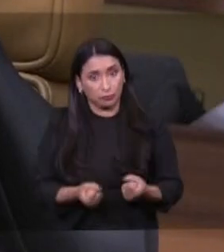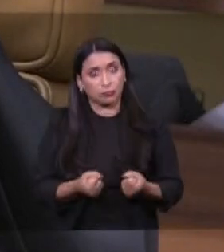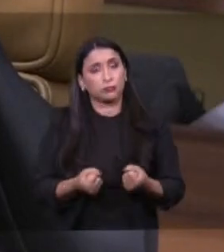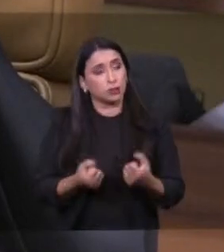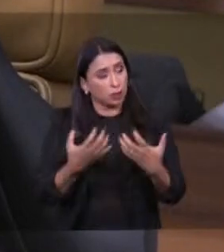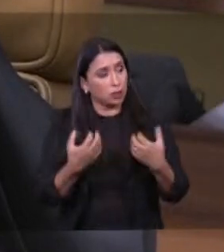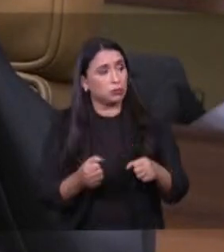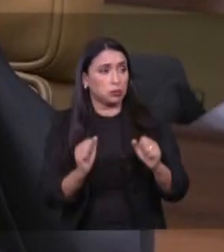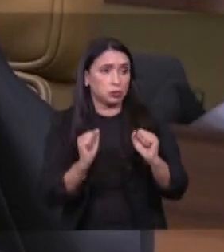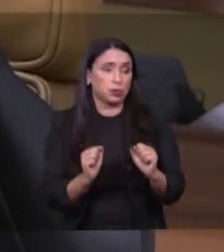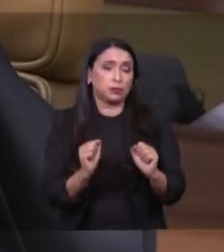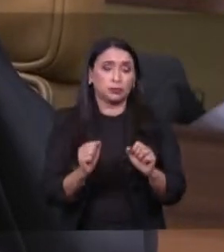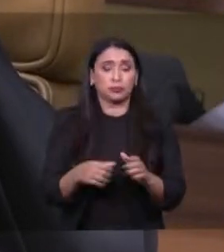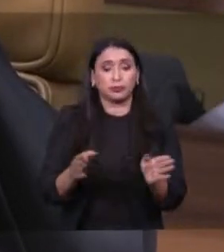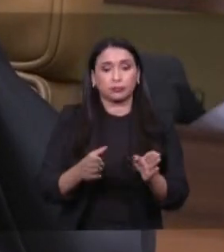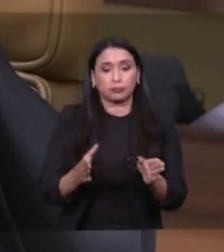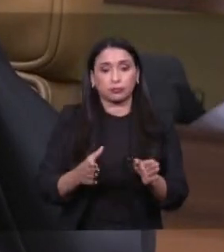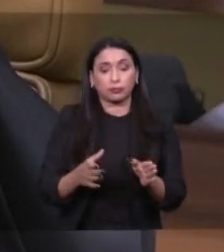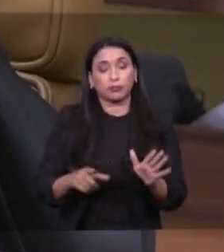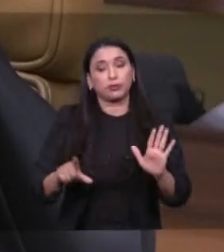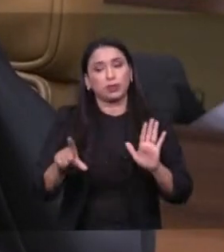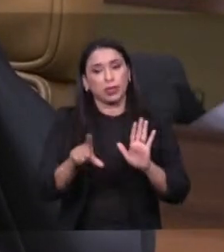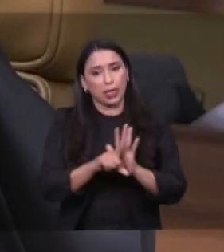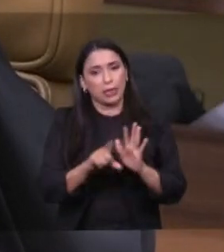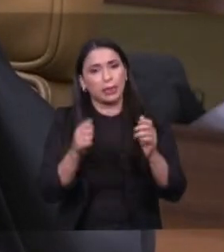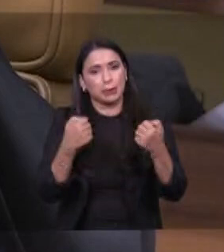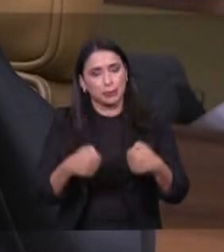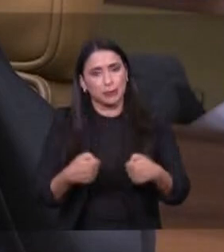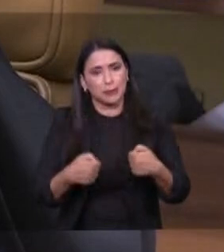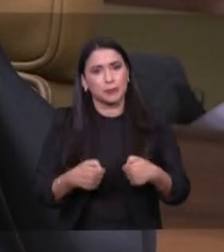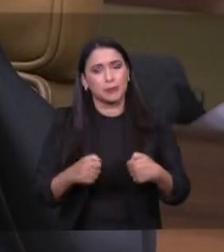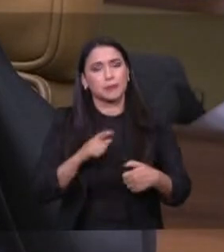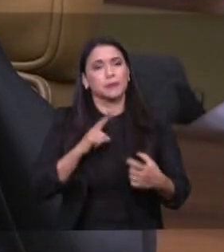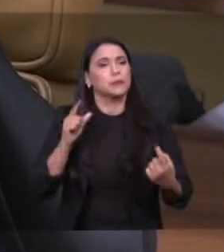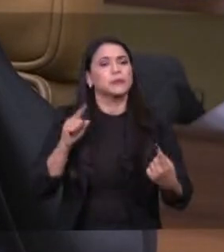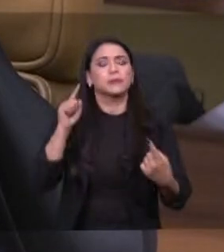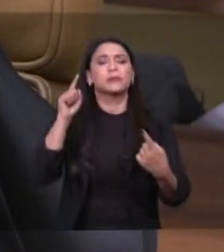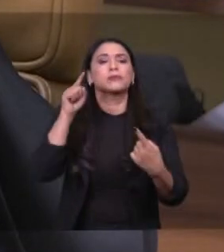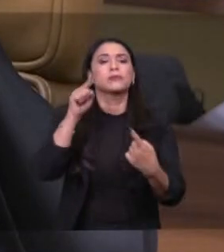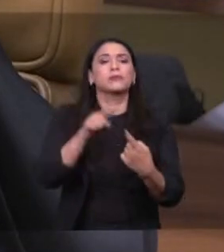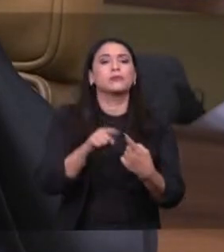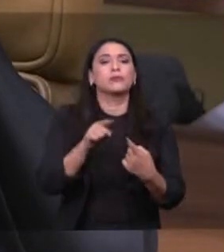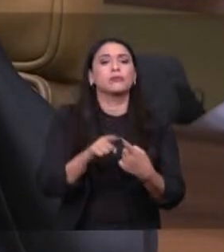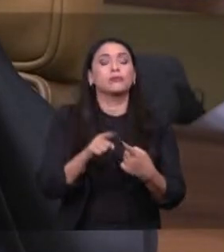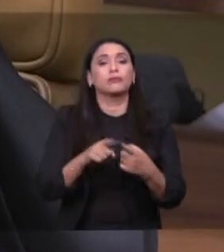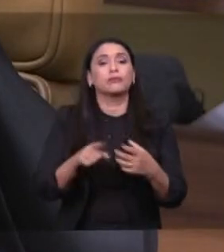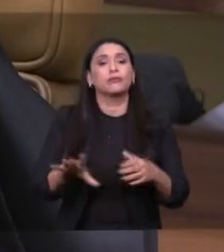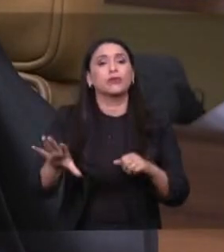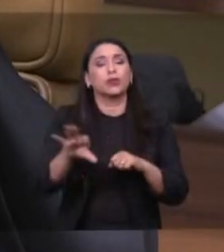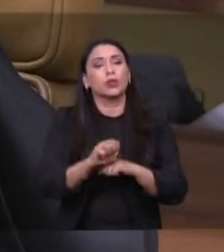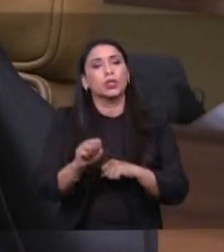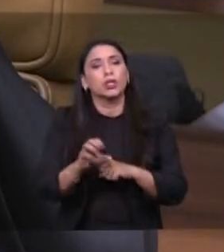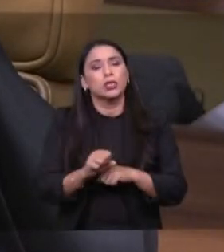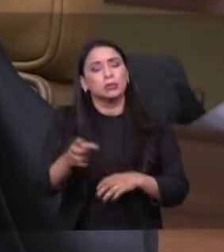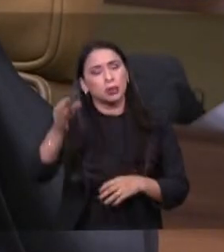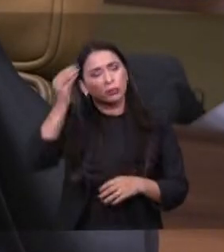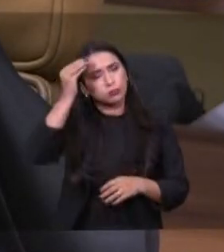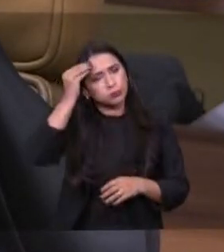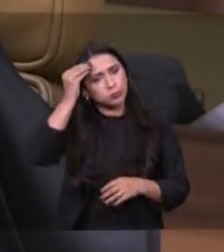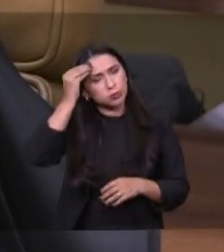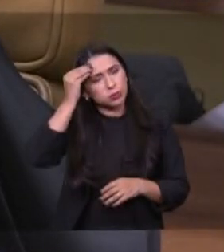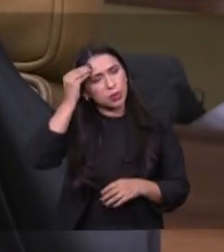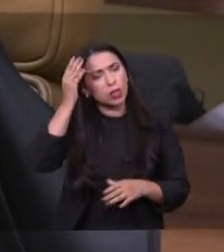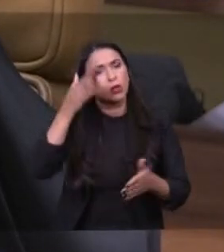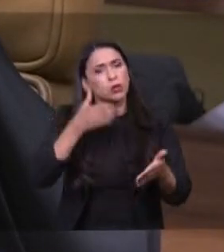flexibilização. Em outros termos, a lei terá de proporcionar às pessoas destinatárias de seu preceito o conhecimento e a compreensão do seu teor e dos seus